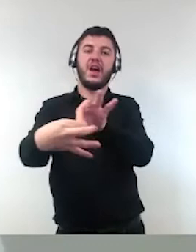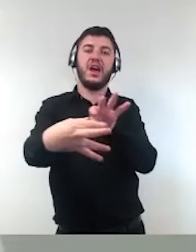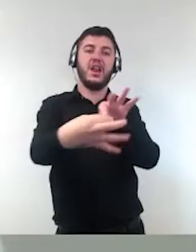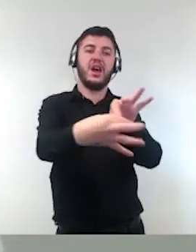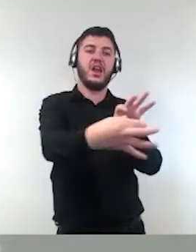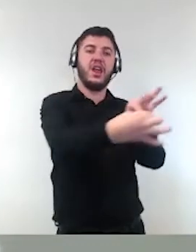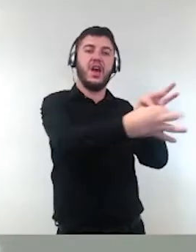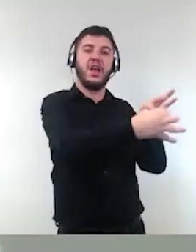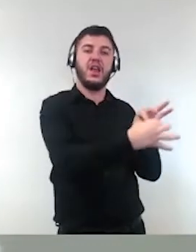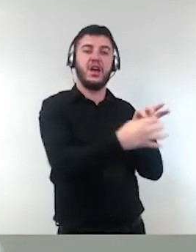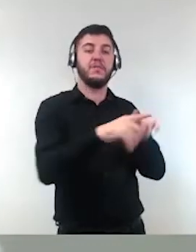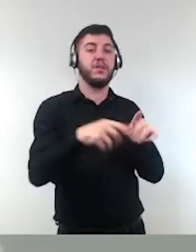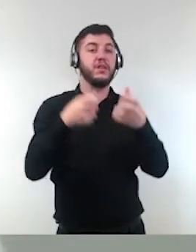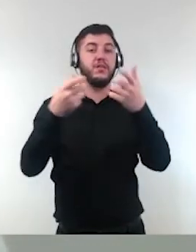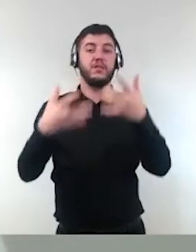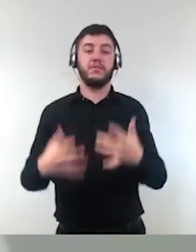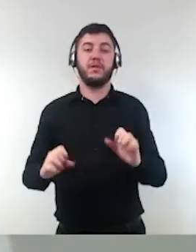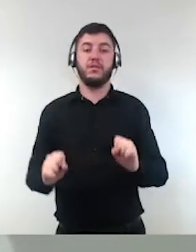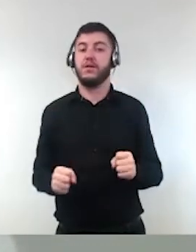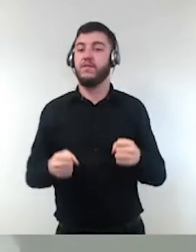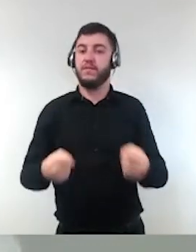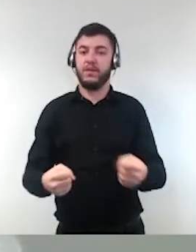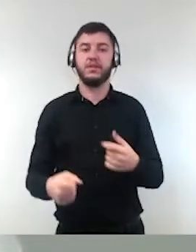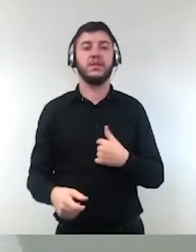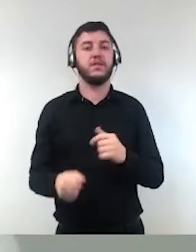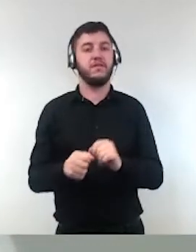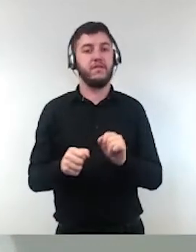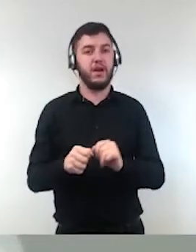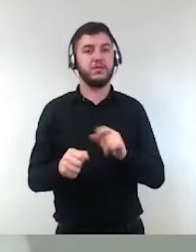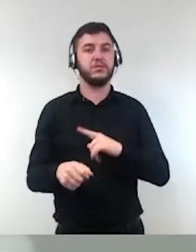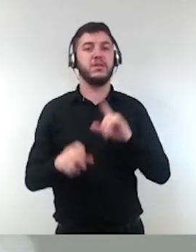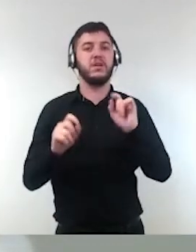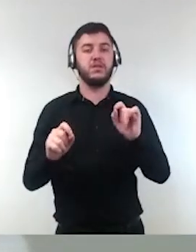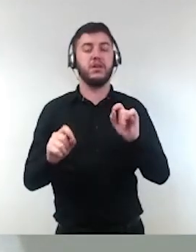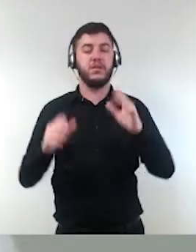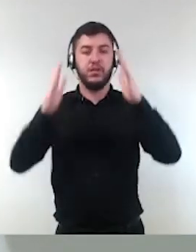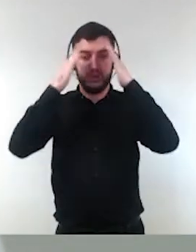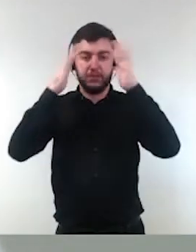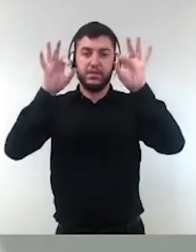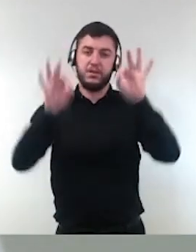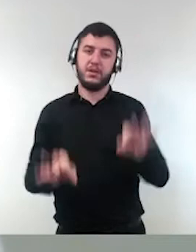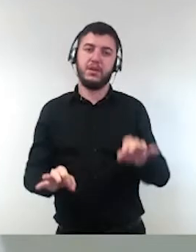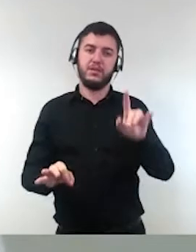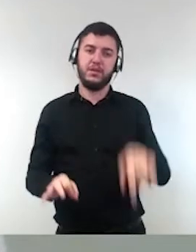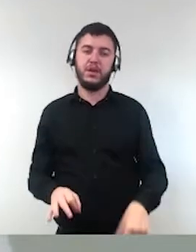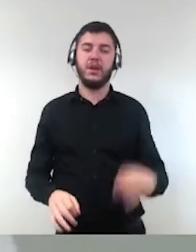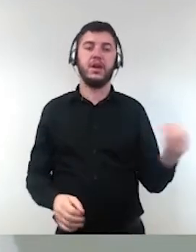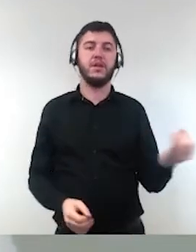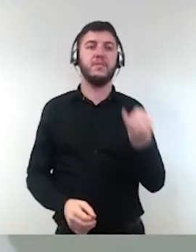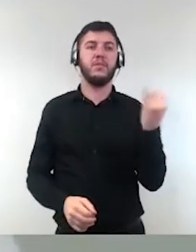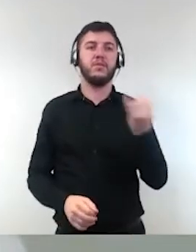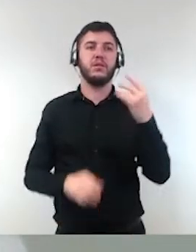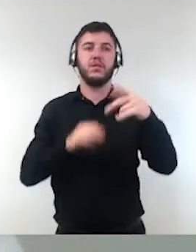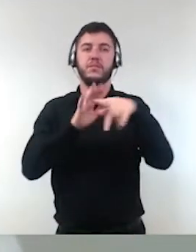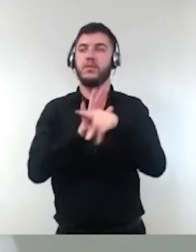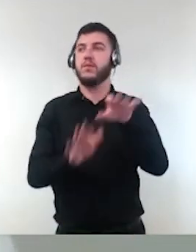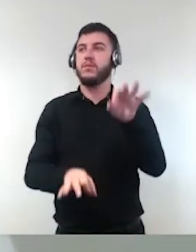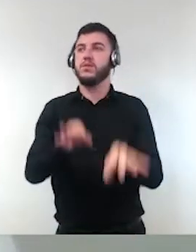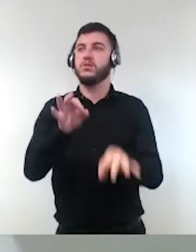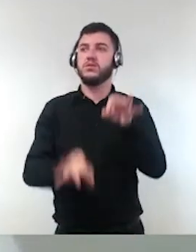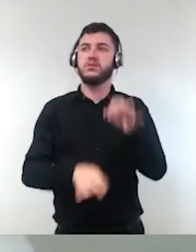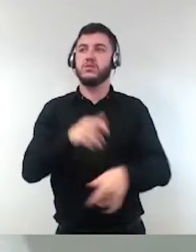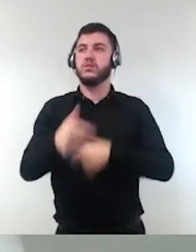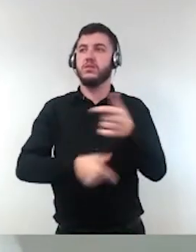defendido, é uma defesa que faço com muita convicção, da importância histórica da justiça do trabalho. Era assim antes da